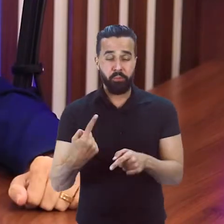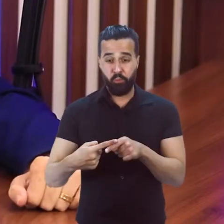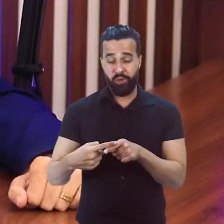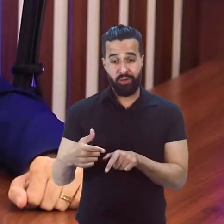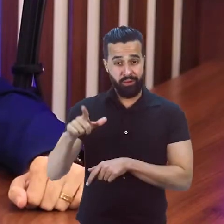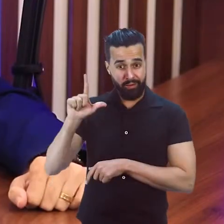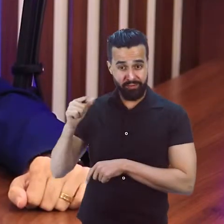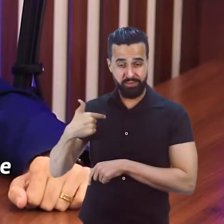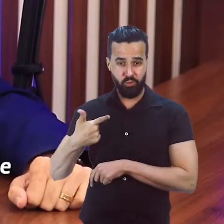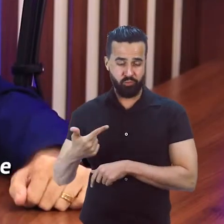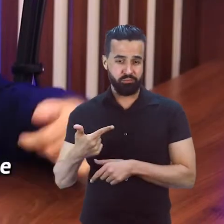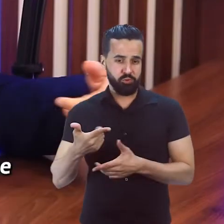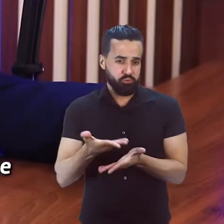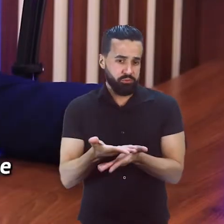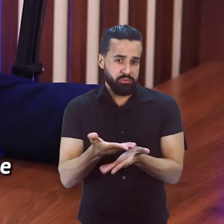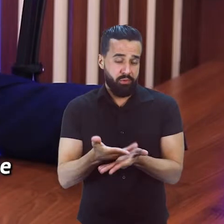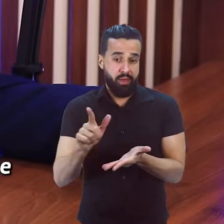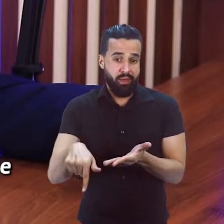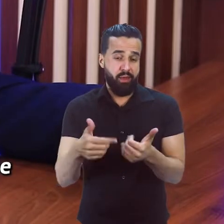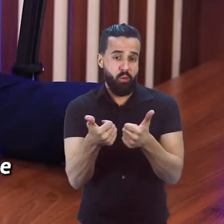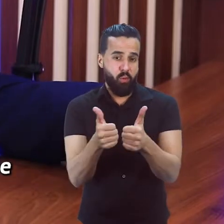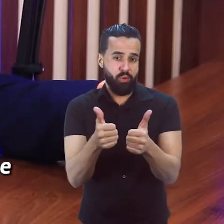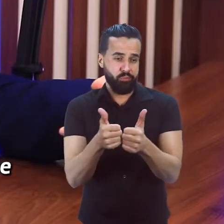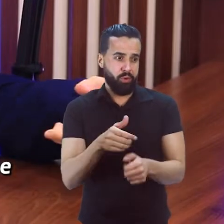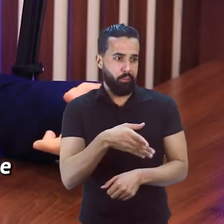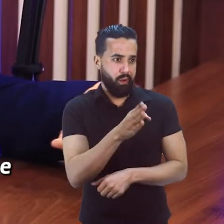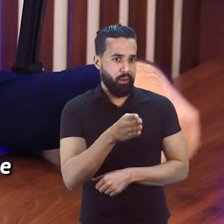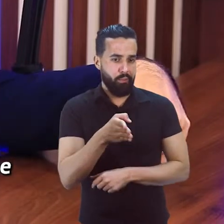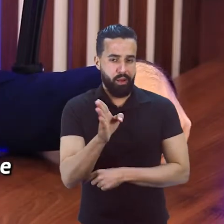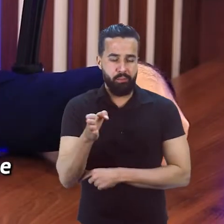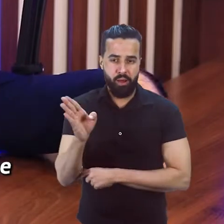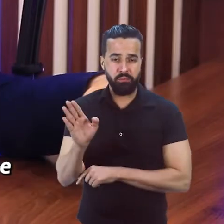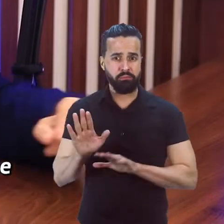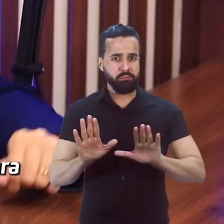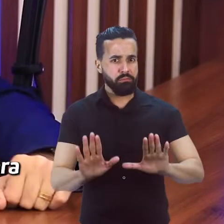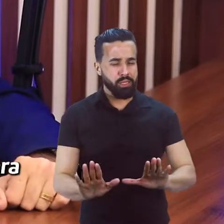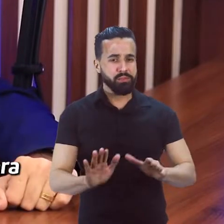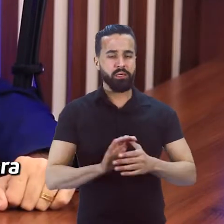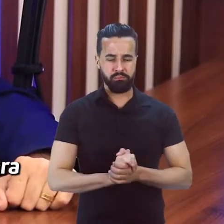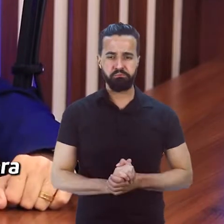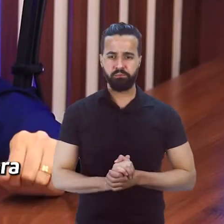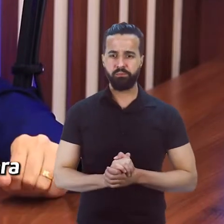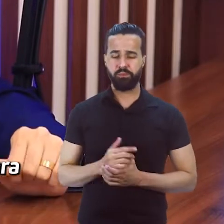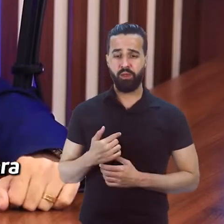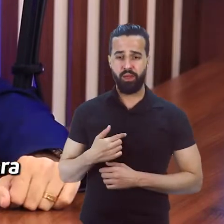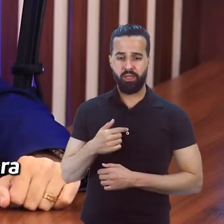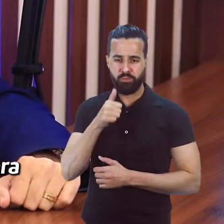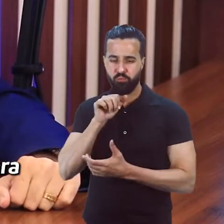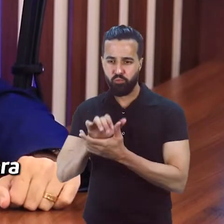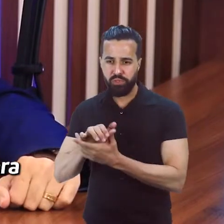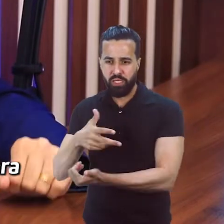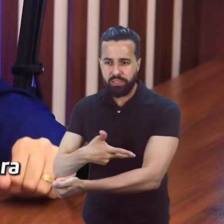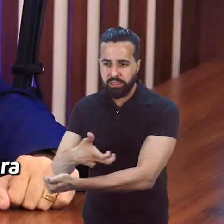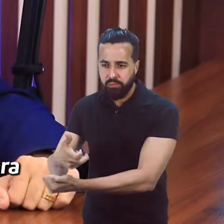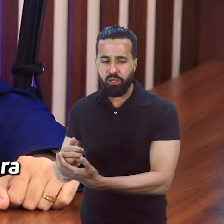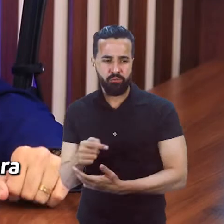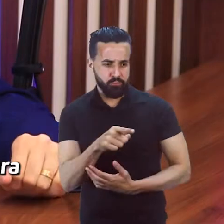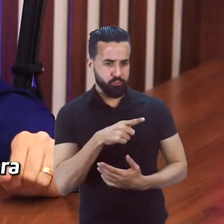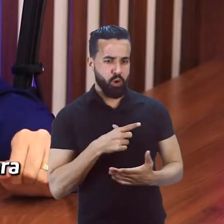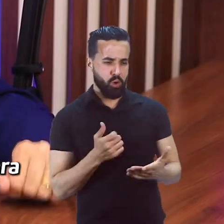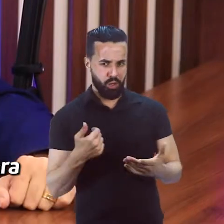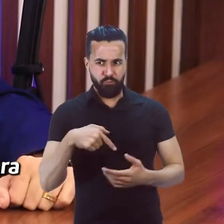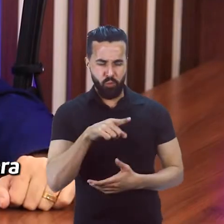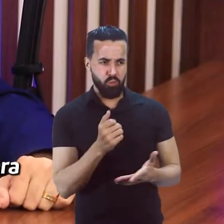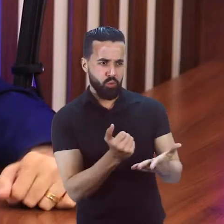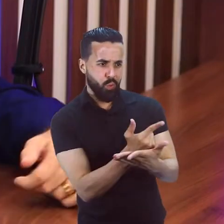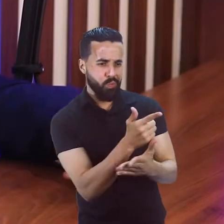mesmo. E enquanto ela entrou para fazer o exame, eu fui numa banquinha lá, comprei o Popular. Vou comprar aqui para dar uma olhada